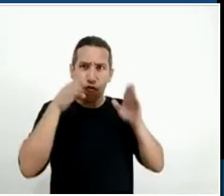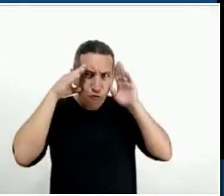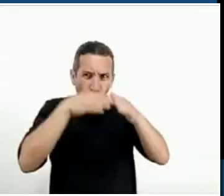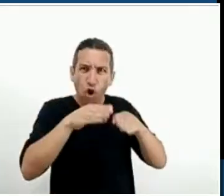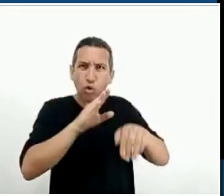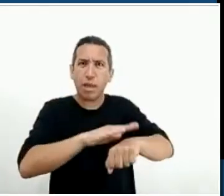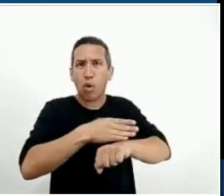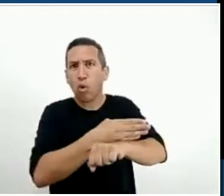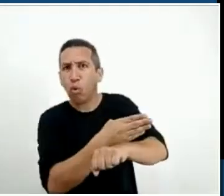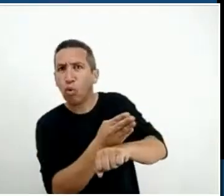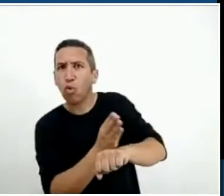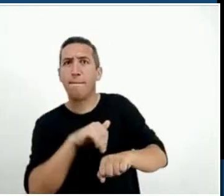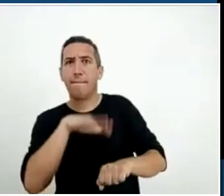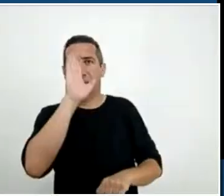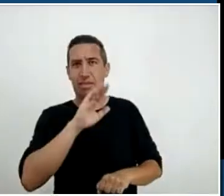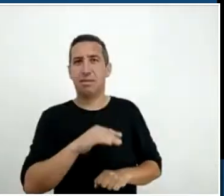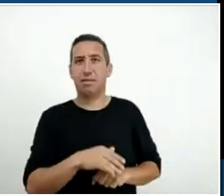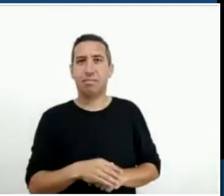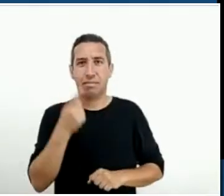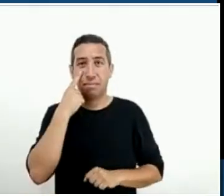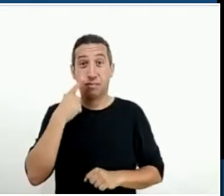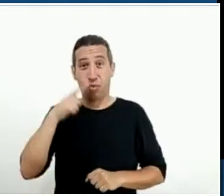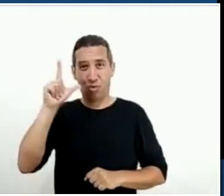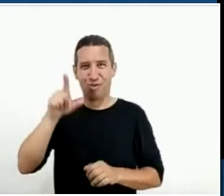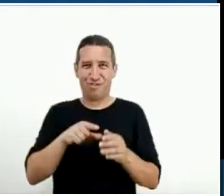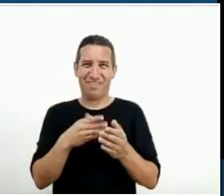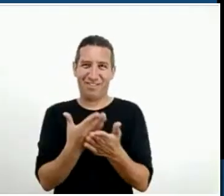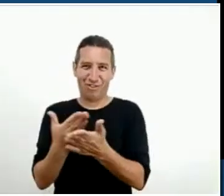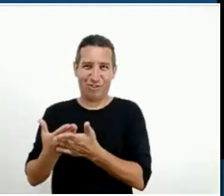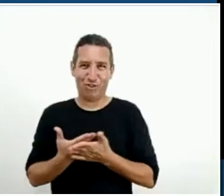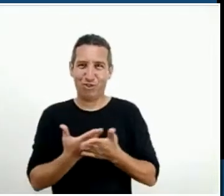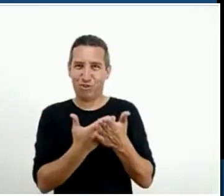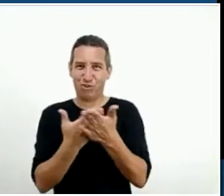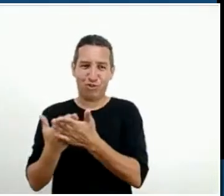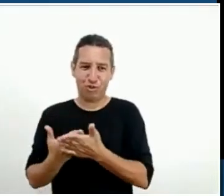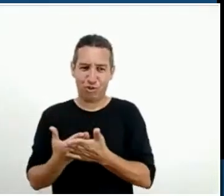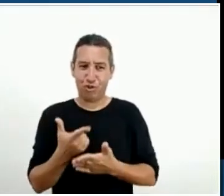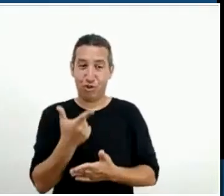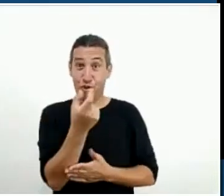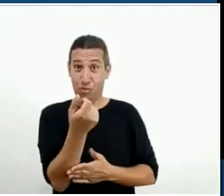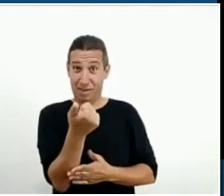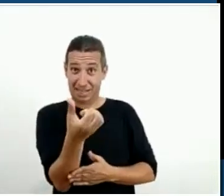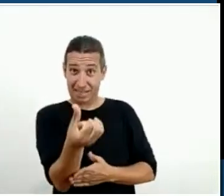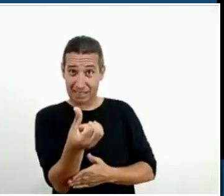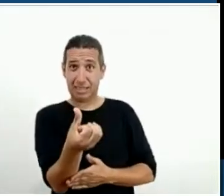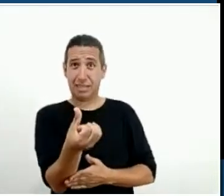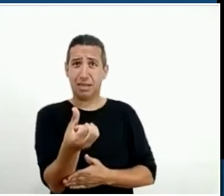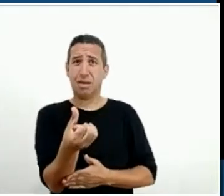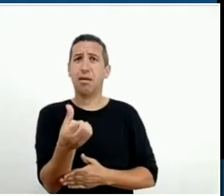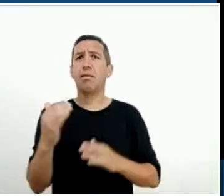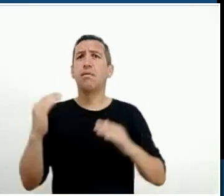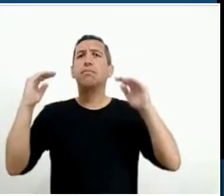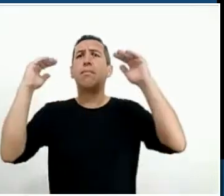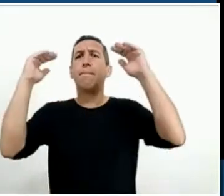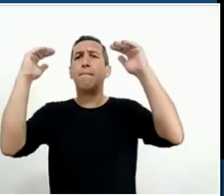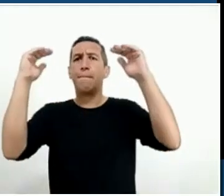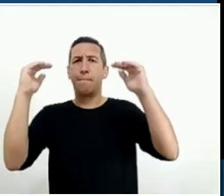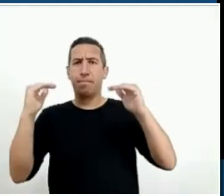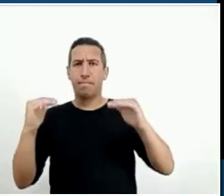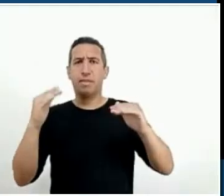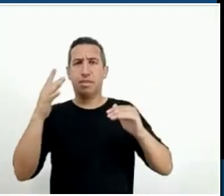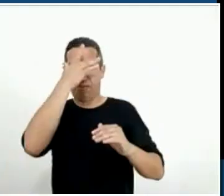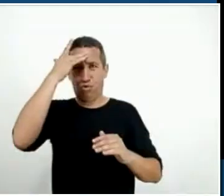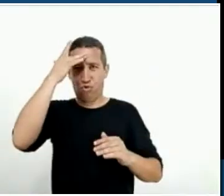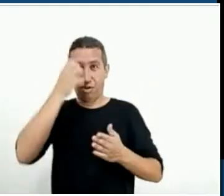Aqui é um estudo de 2016, de Craig e colaboradores, e que eles